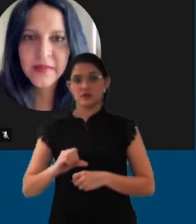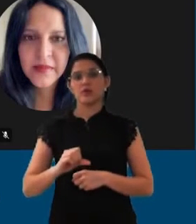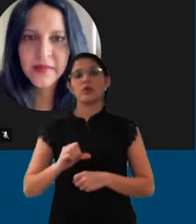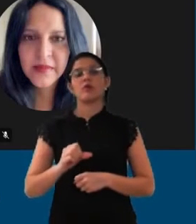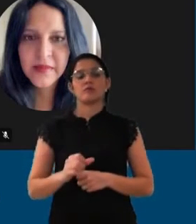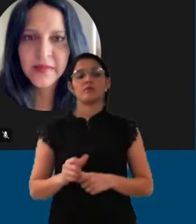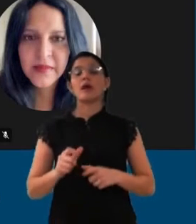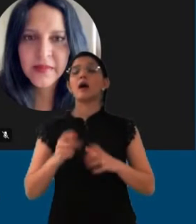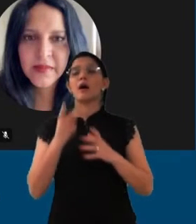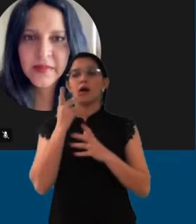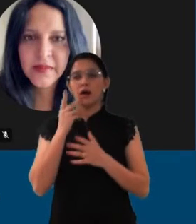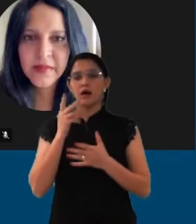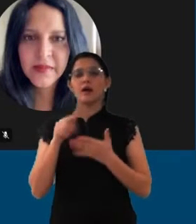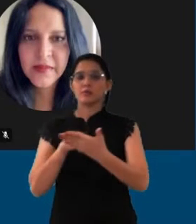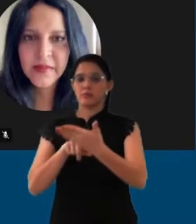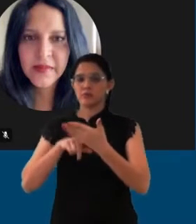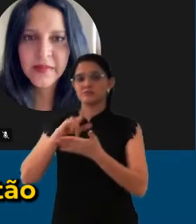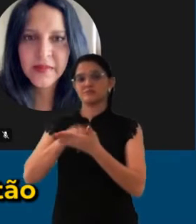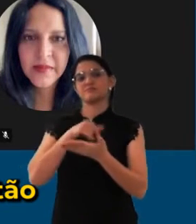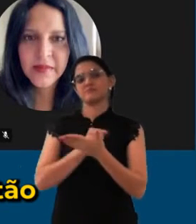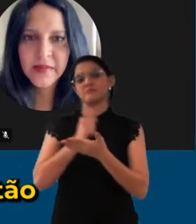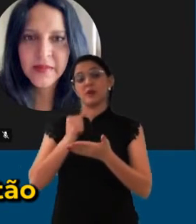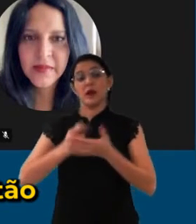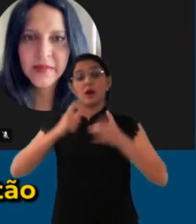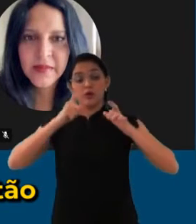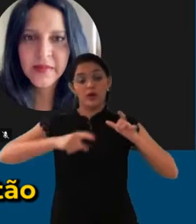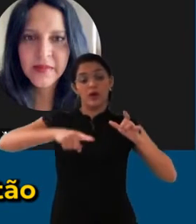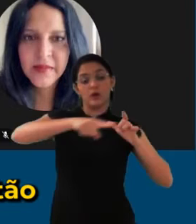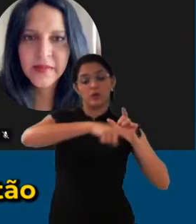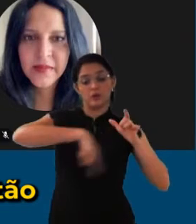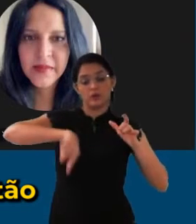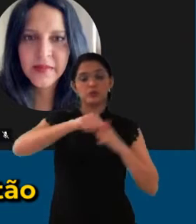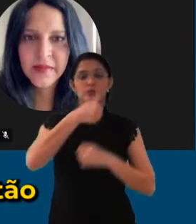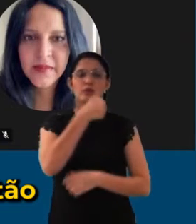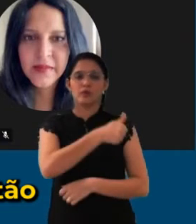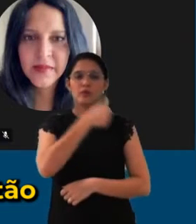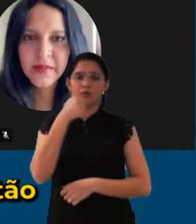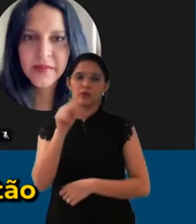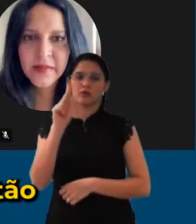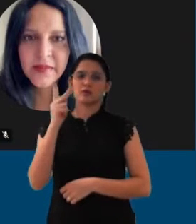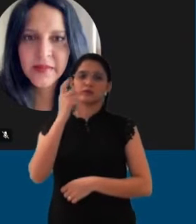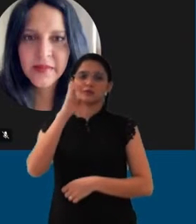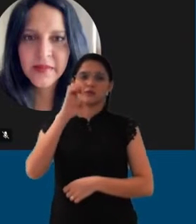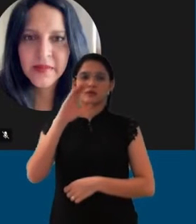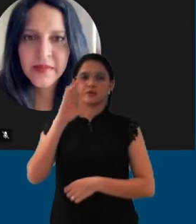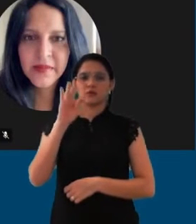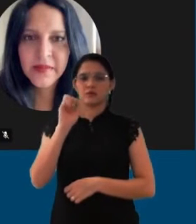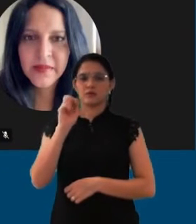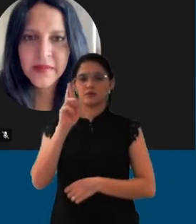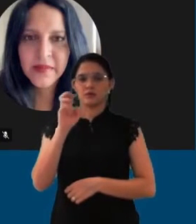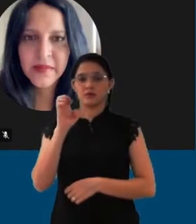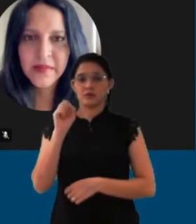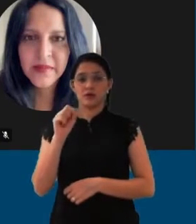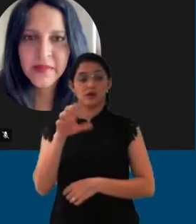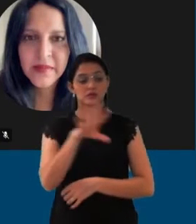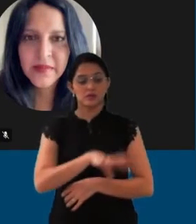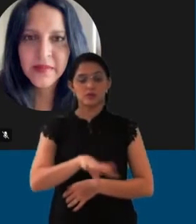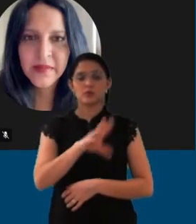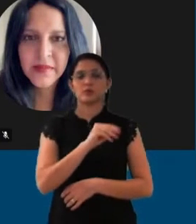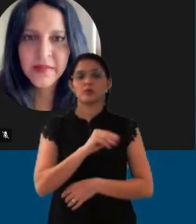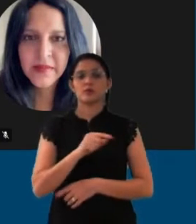os 11,75 hectares. Agora, eu vou esclarecer sobre essa questão, então, dos limites da propriedade.